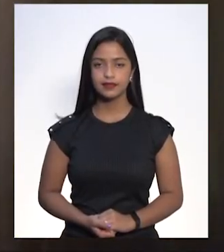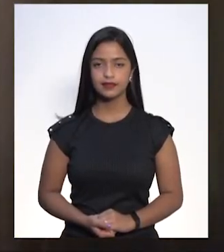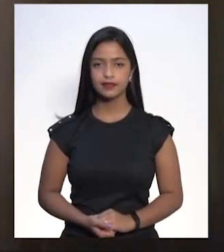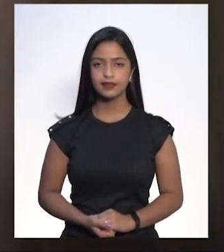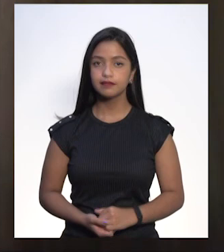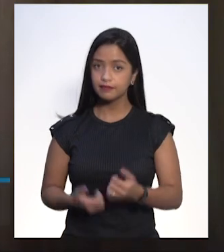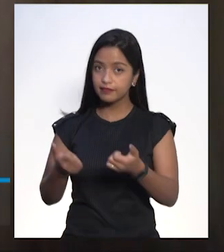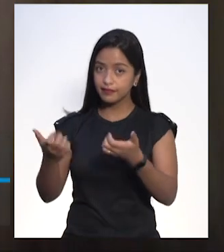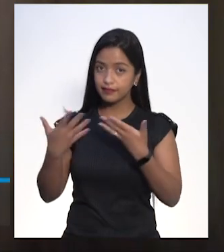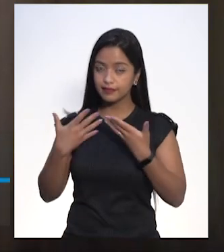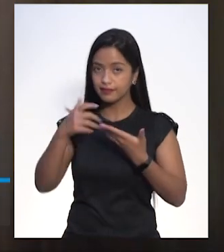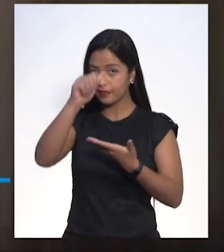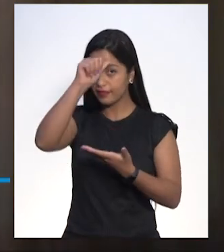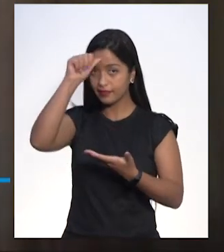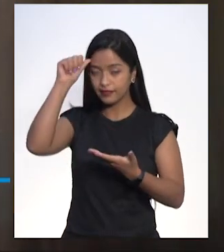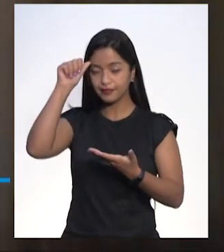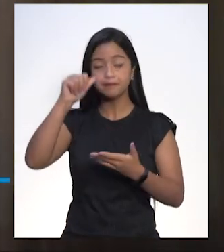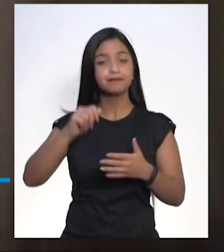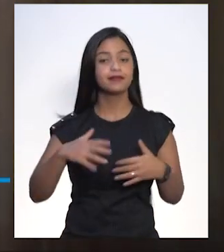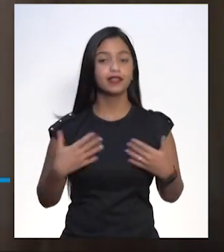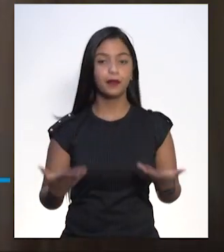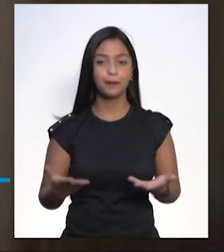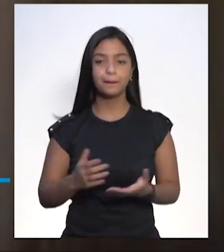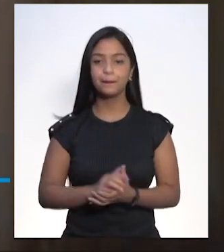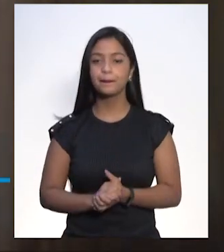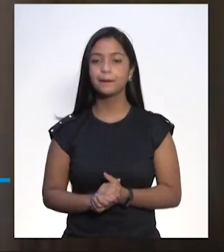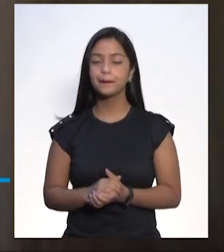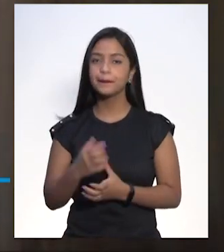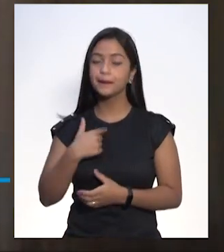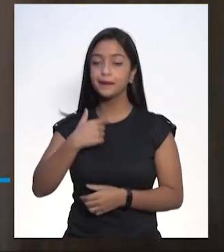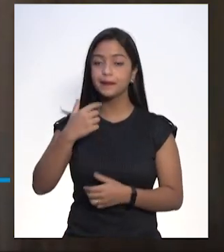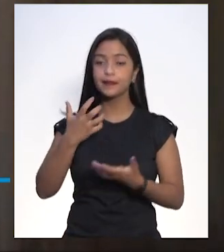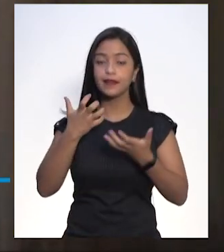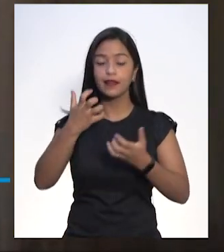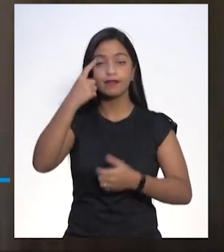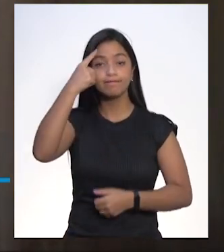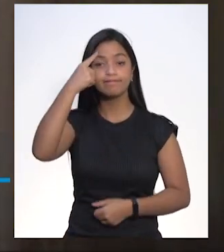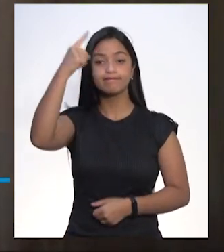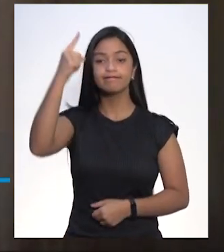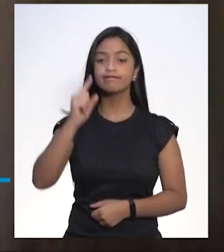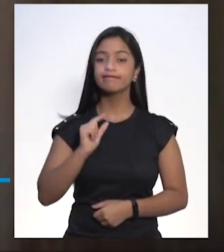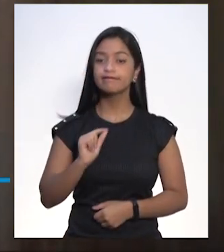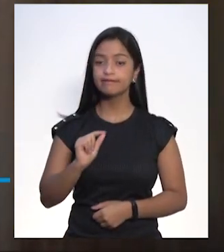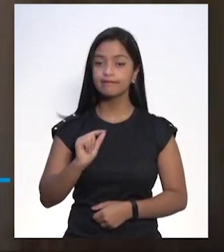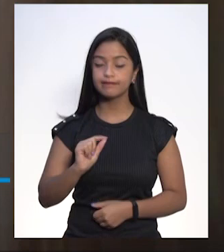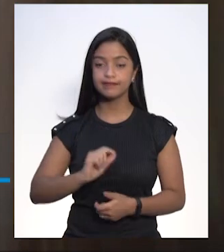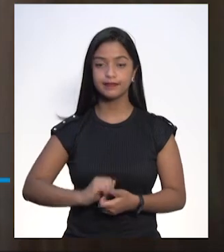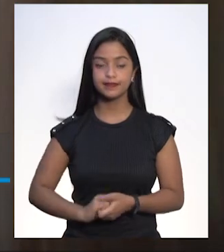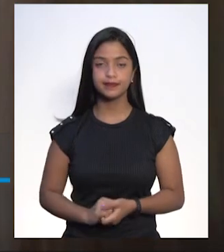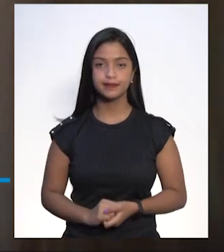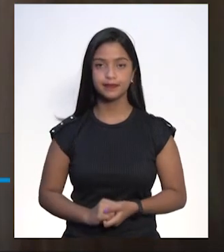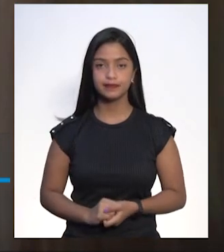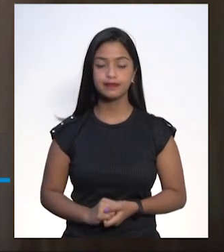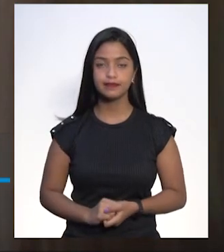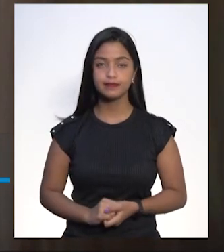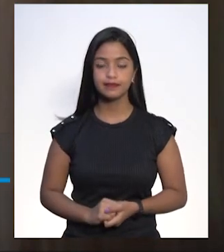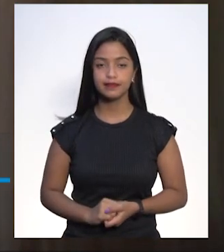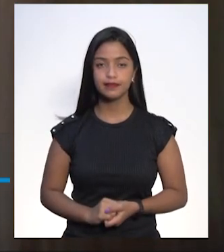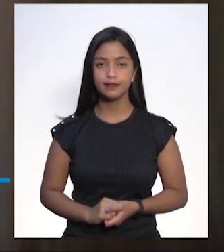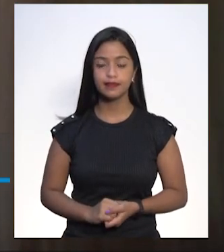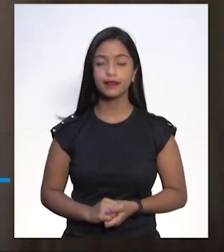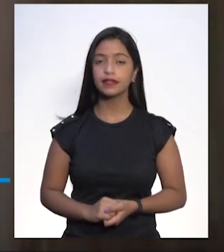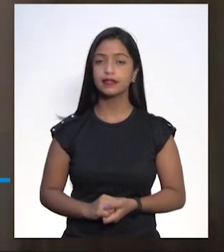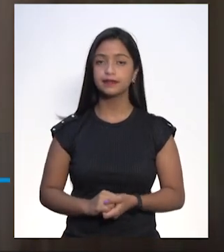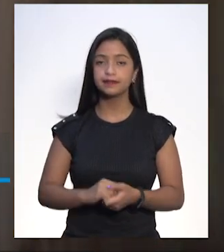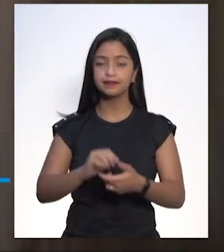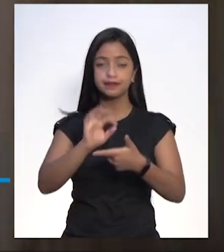Diga, Lê. Então, Osmar, Oi. uma coisa que eu queria lembrar é que nem sempre os lados dos